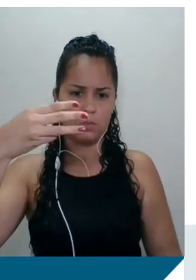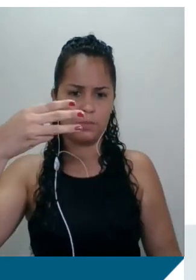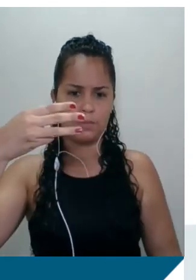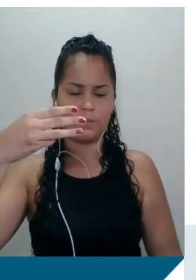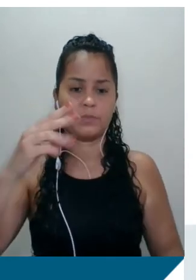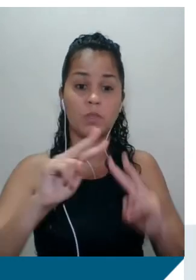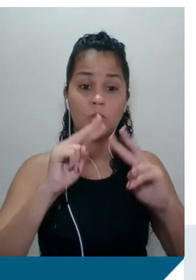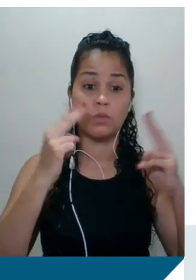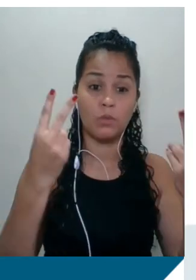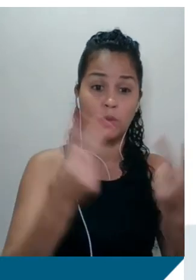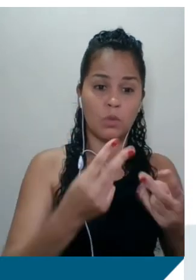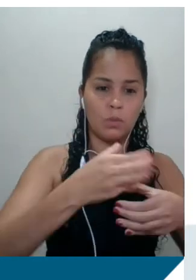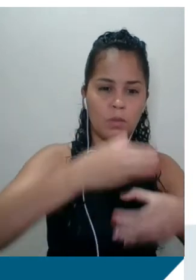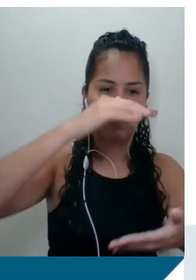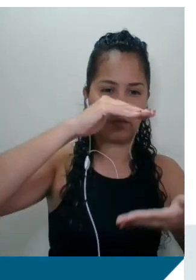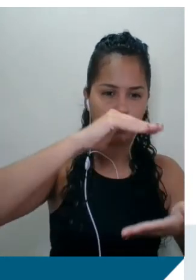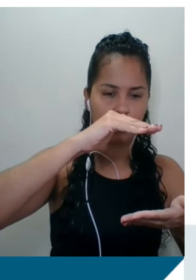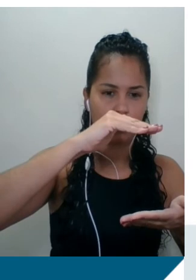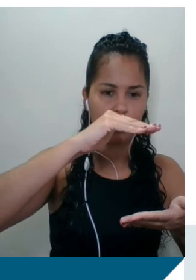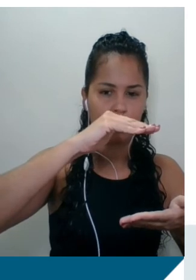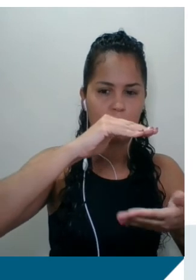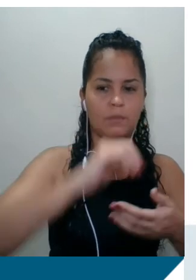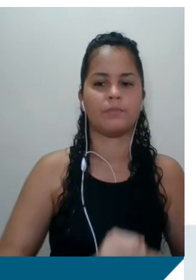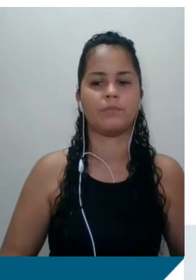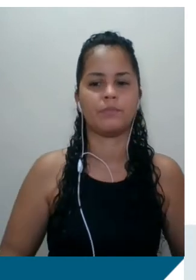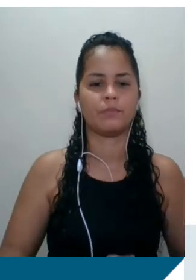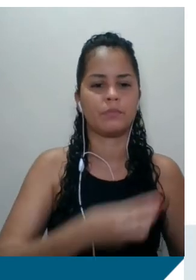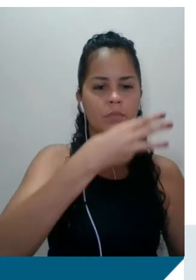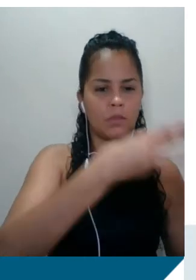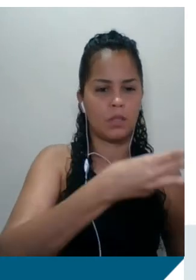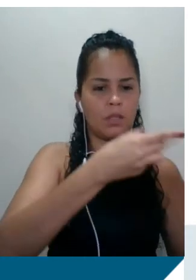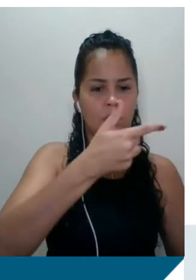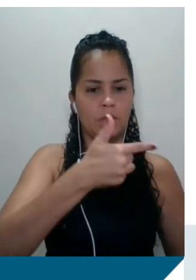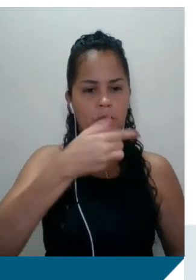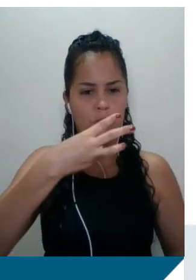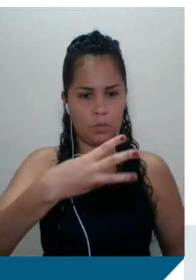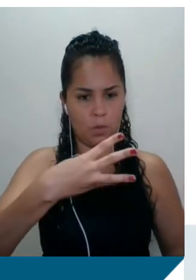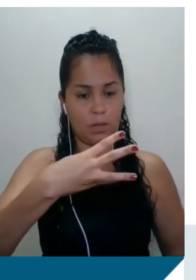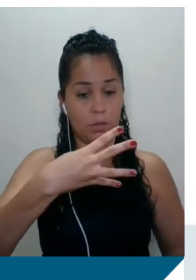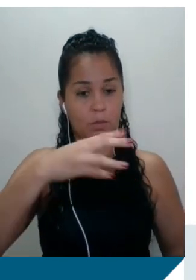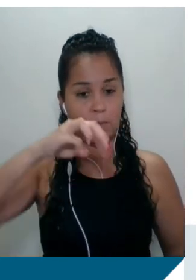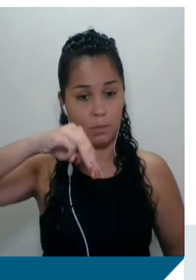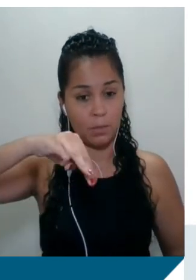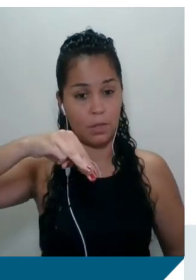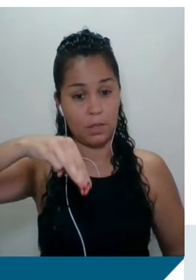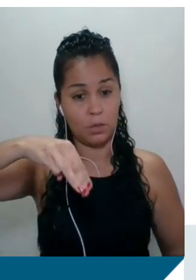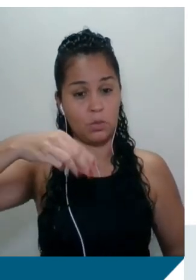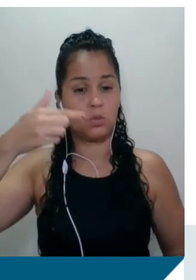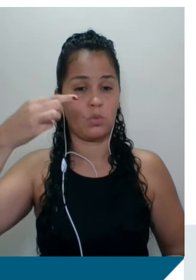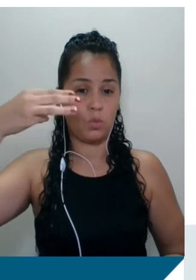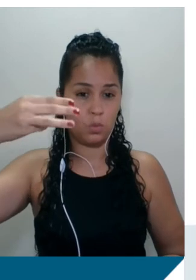encontrar 324 metros cúbicos. Então, o volume do meu cilindro, que é essa parte de baixo do silo,